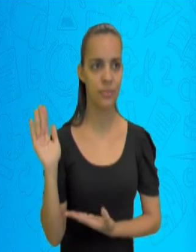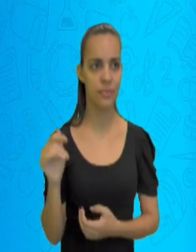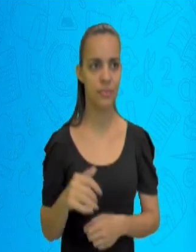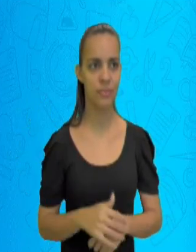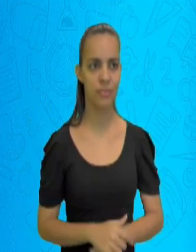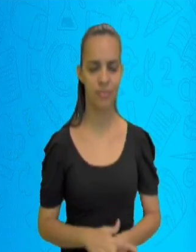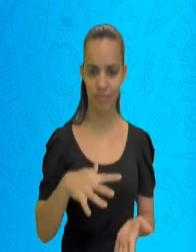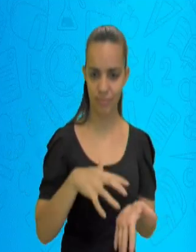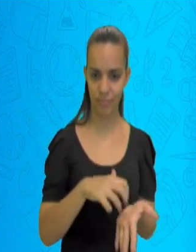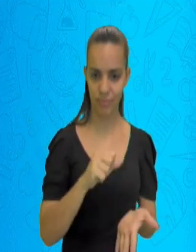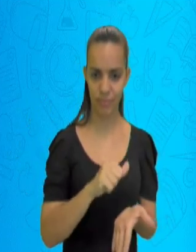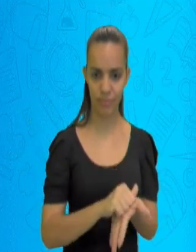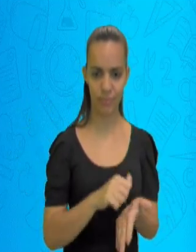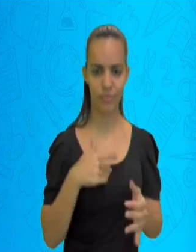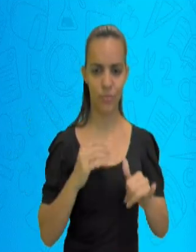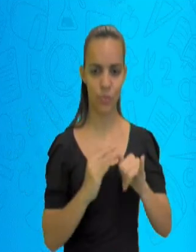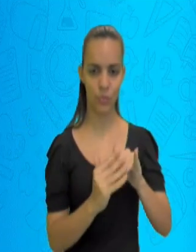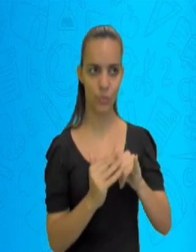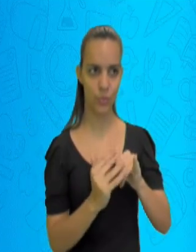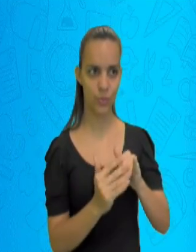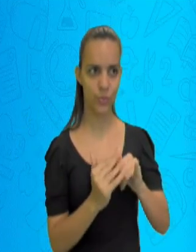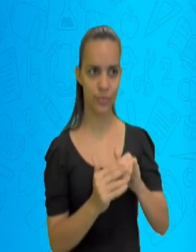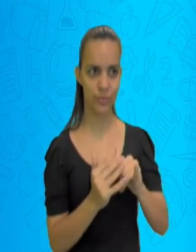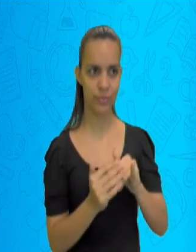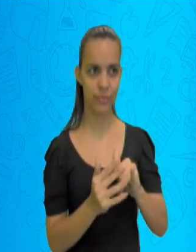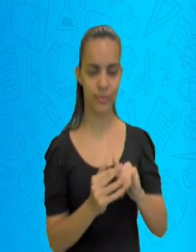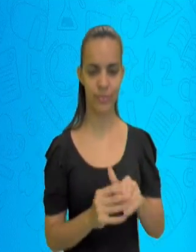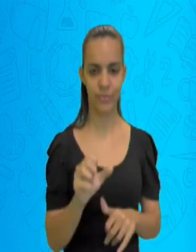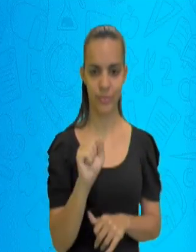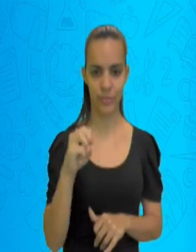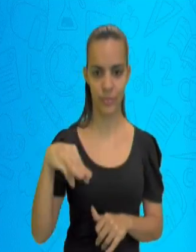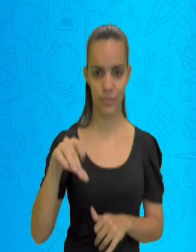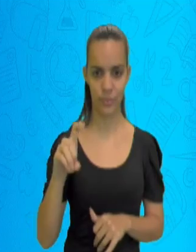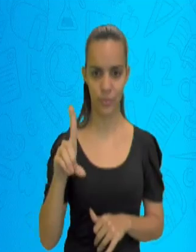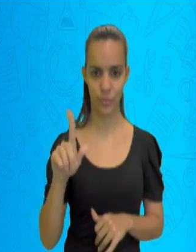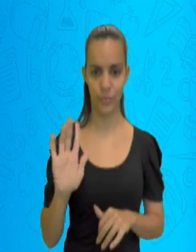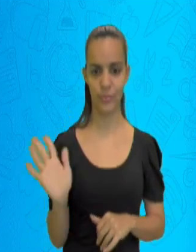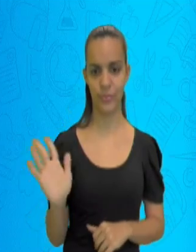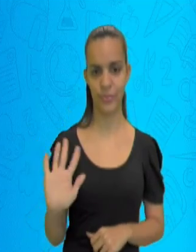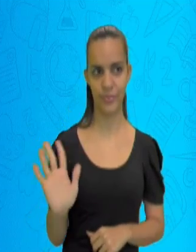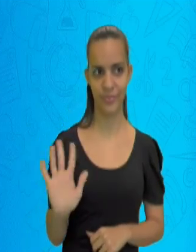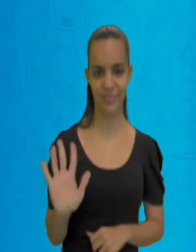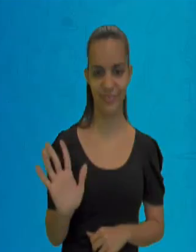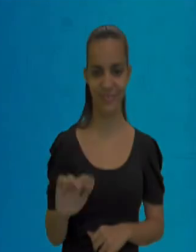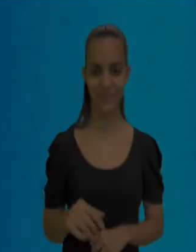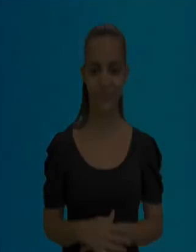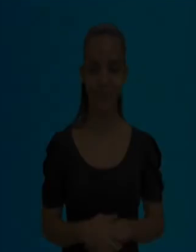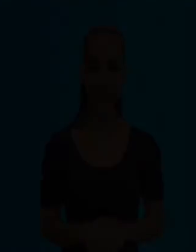Se inscreva em nosso canal do YouTube SMED-GV. Tchau!